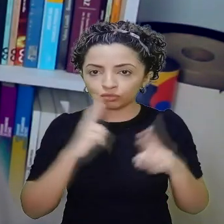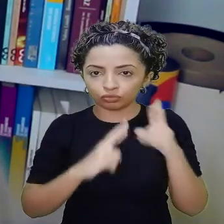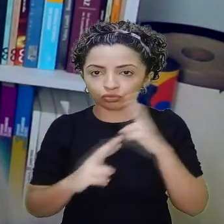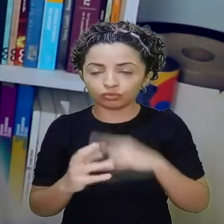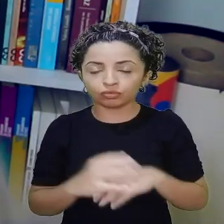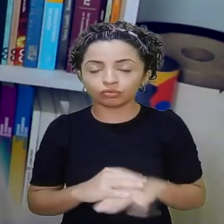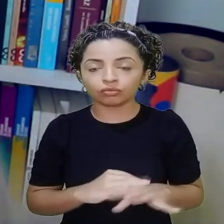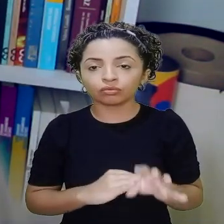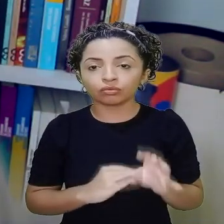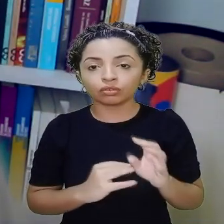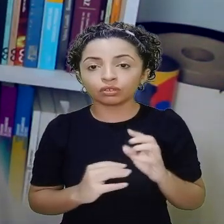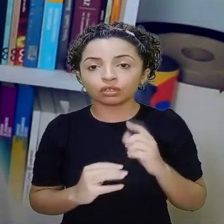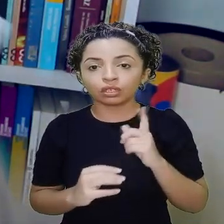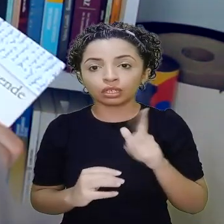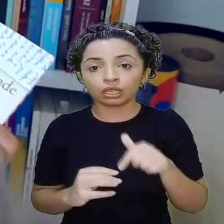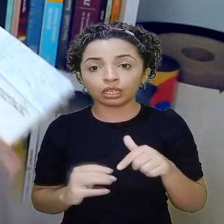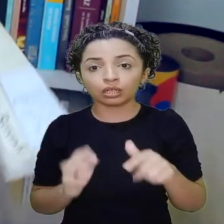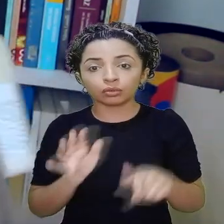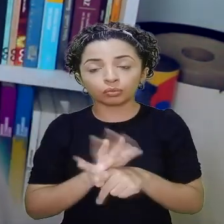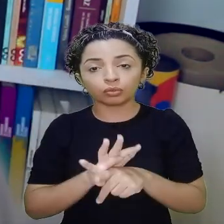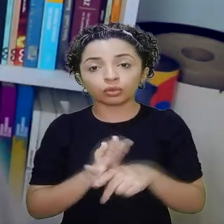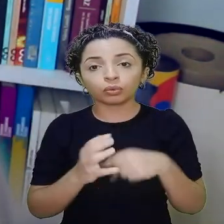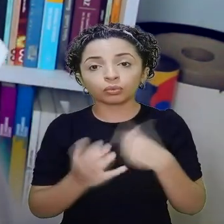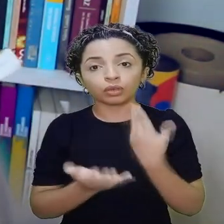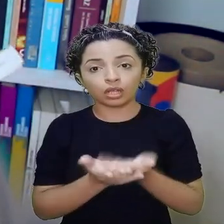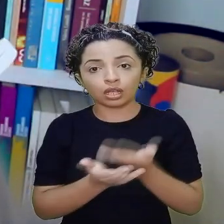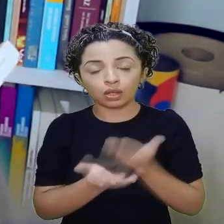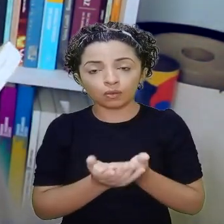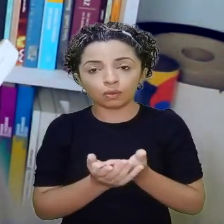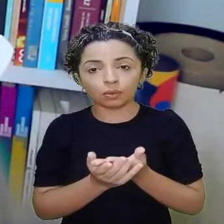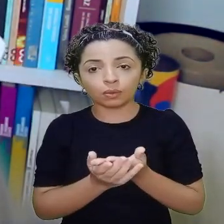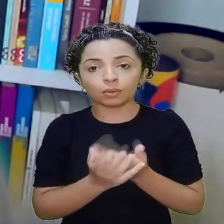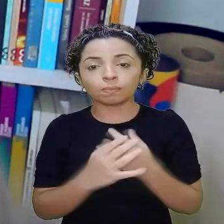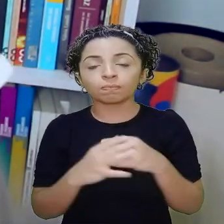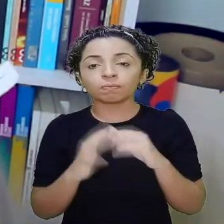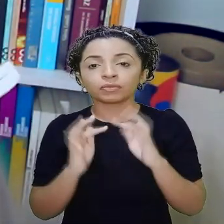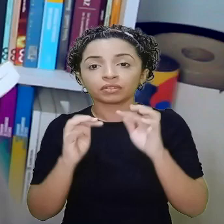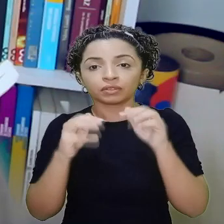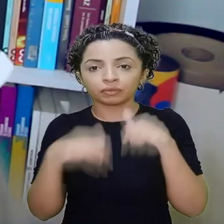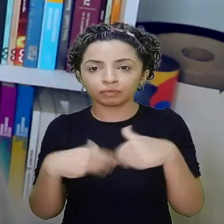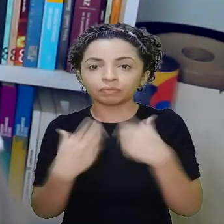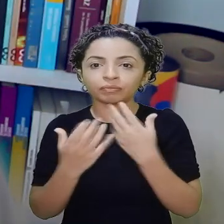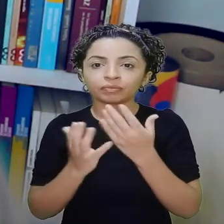escritor, e ele propôs esse texto para a gente discutir